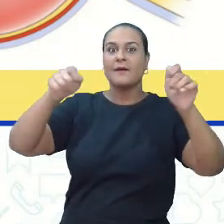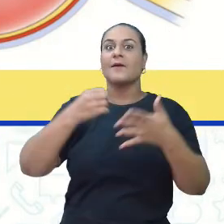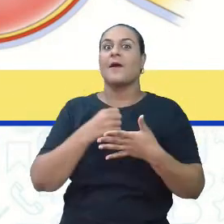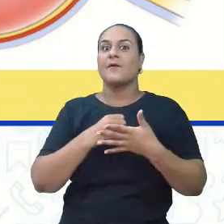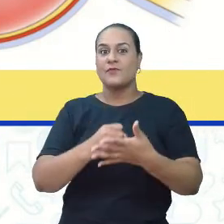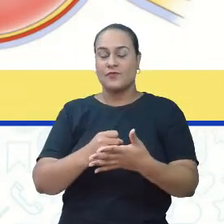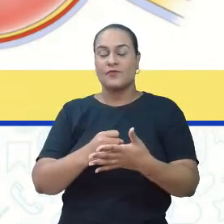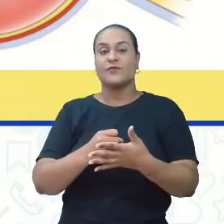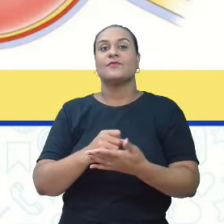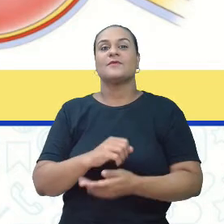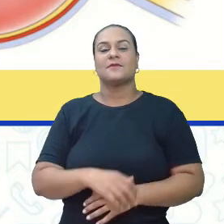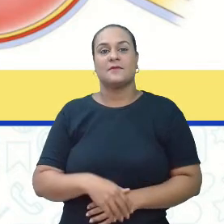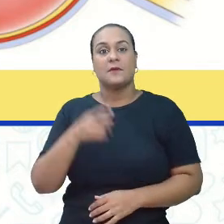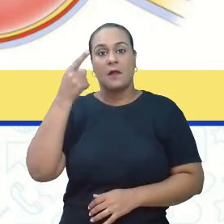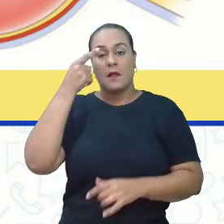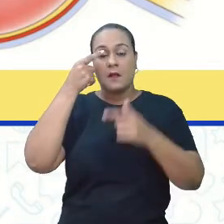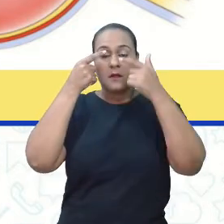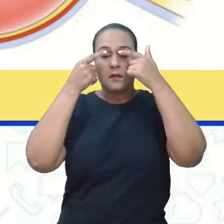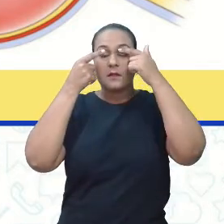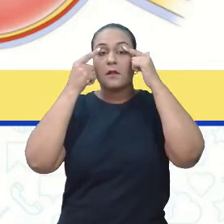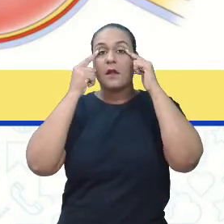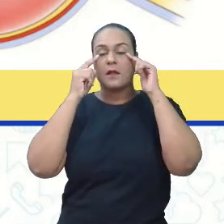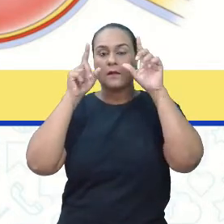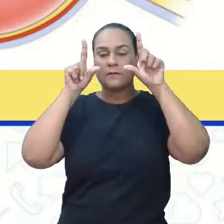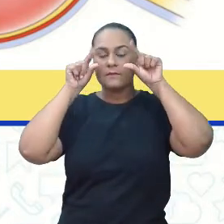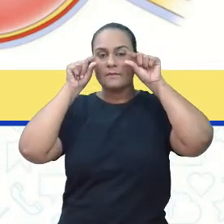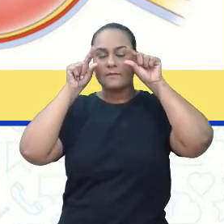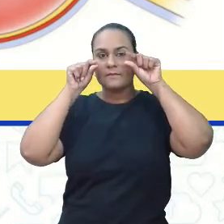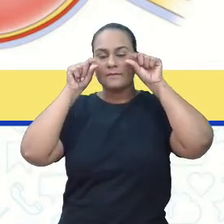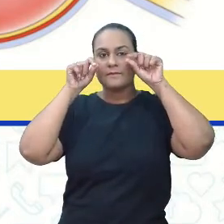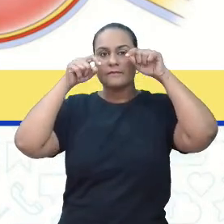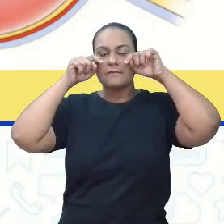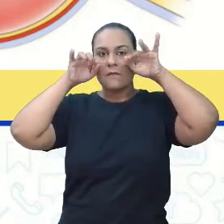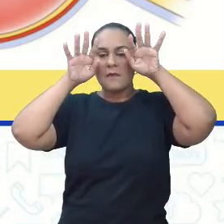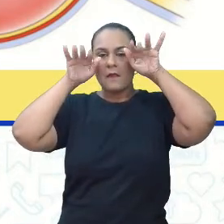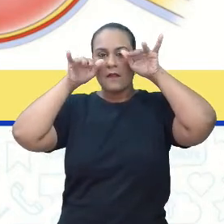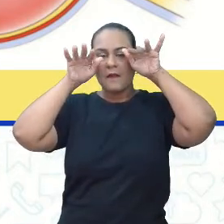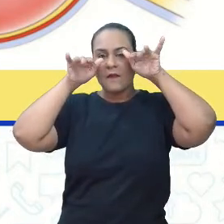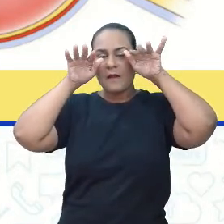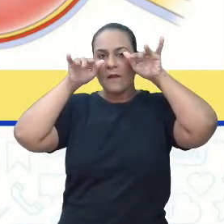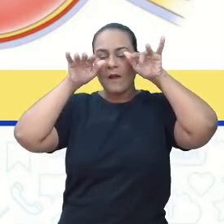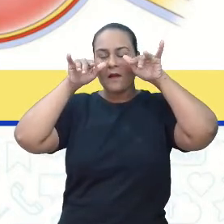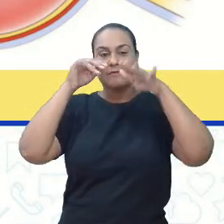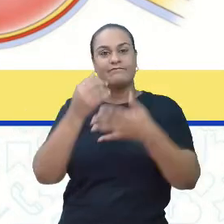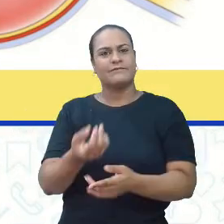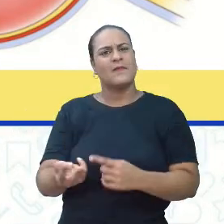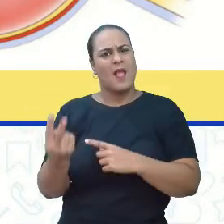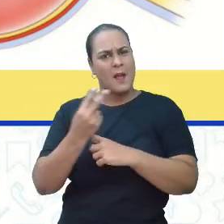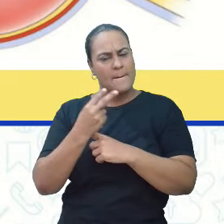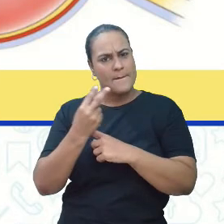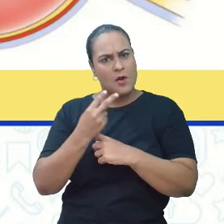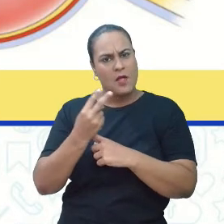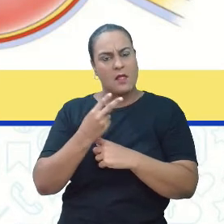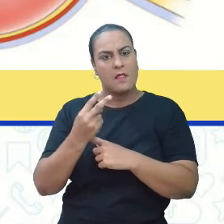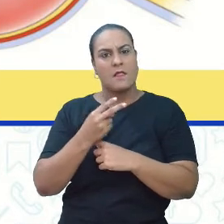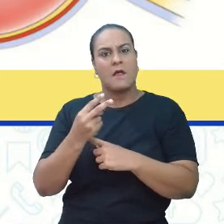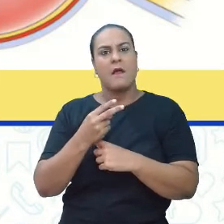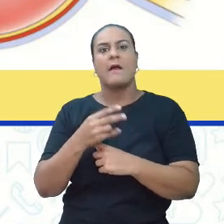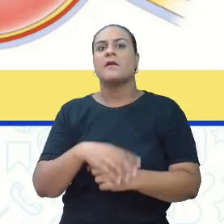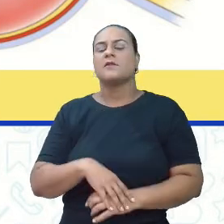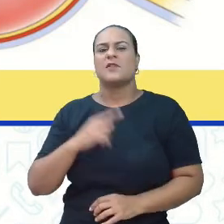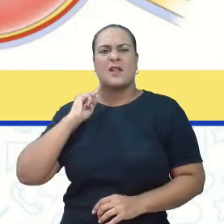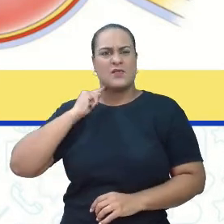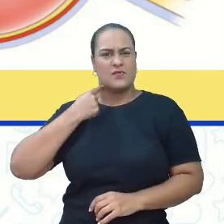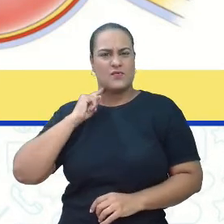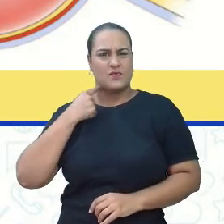das pálpebras, superior e inferior, ajudar a fechar e nos proteger da poeira, né? Como a gente diz numa linguagem popular,